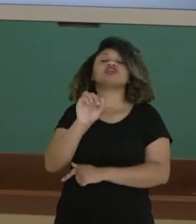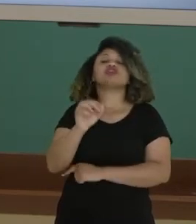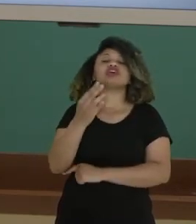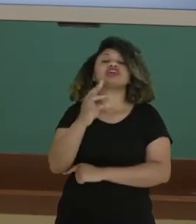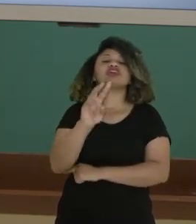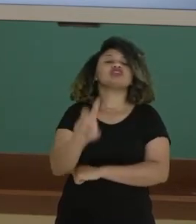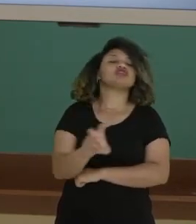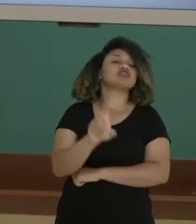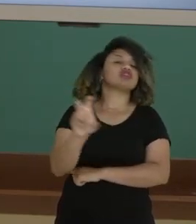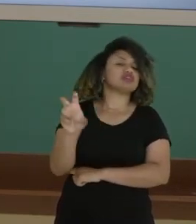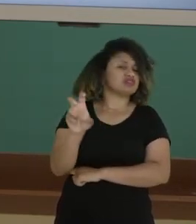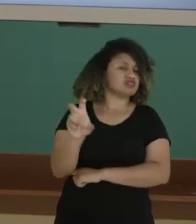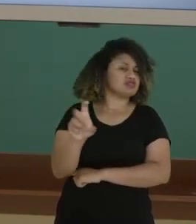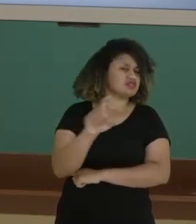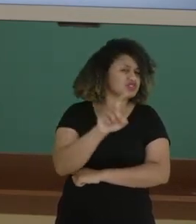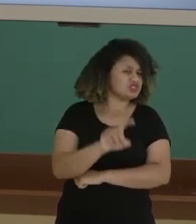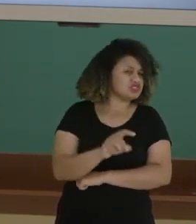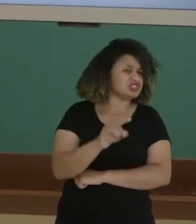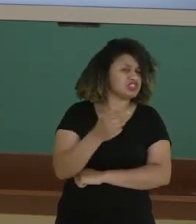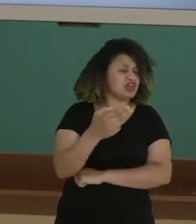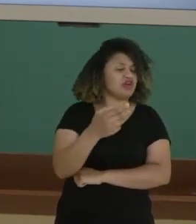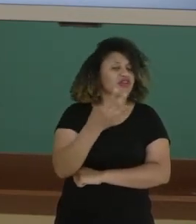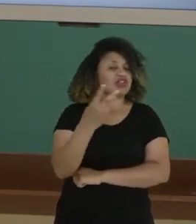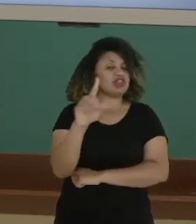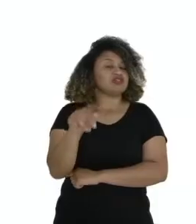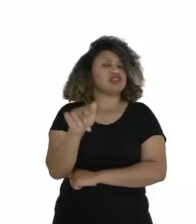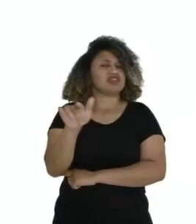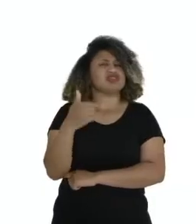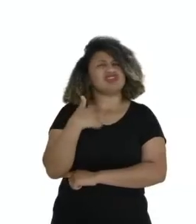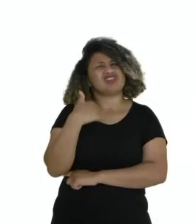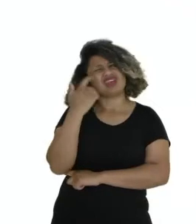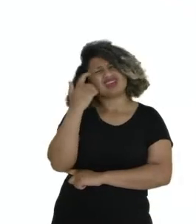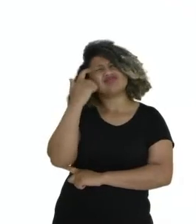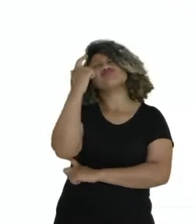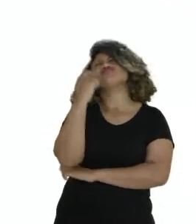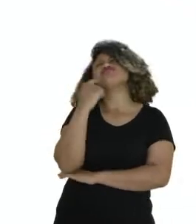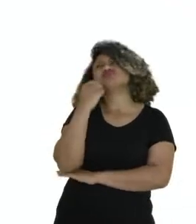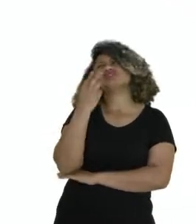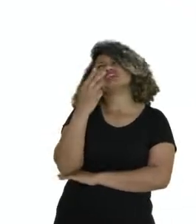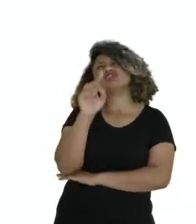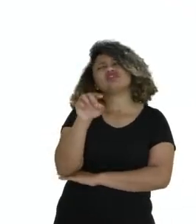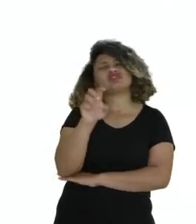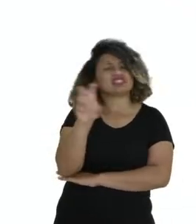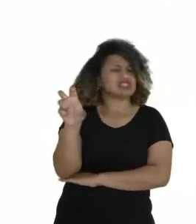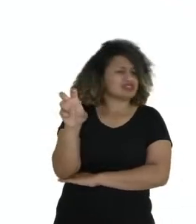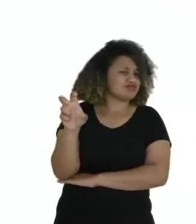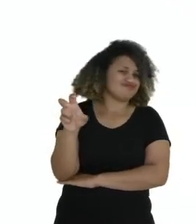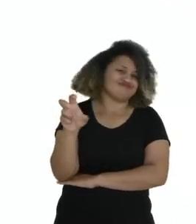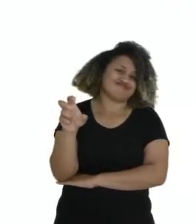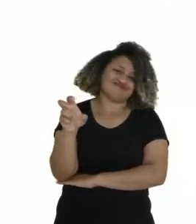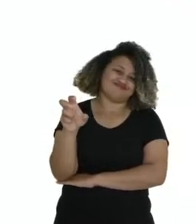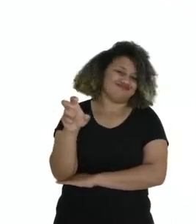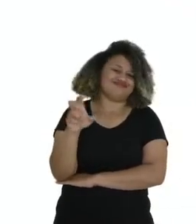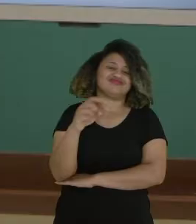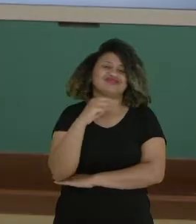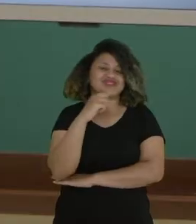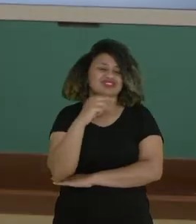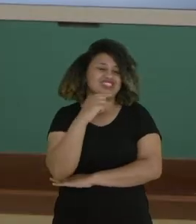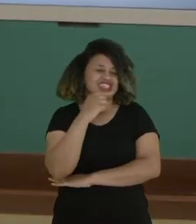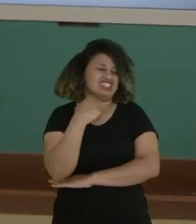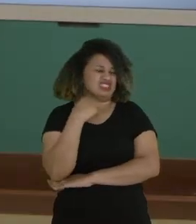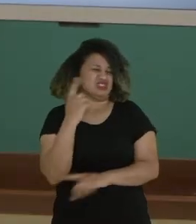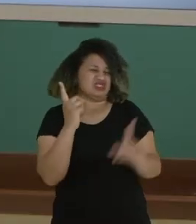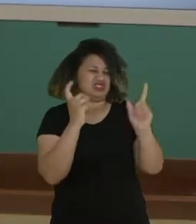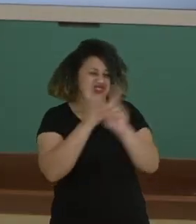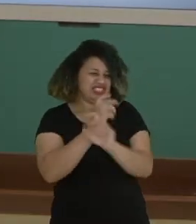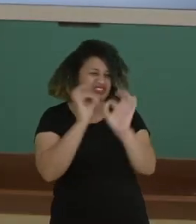3,5. Você ia chutar 3,5? A gente normalmente chuta valores inteiros, né? 3,5 a gente não chuta. Então,